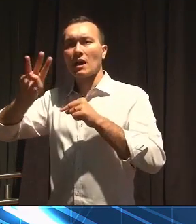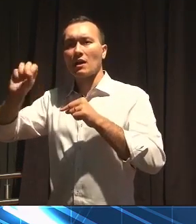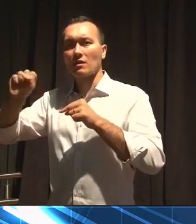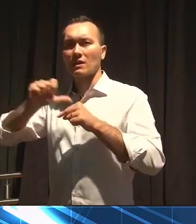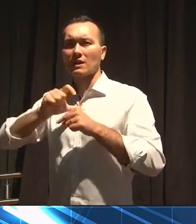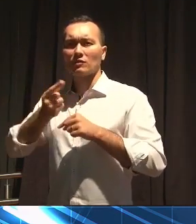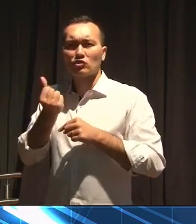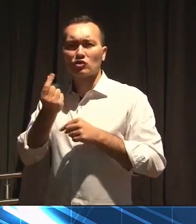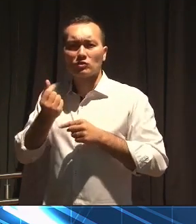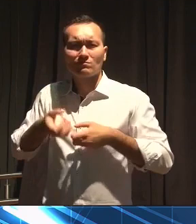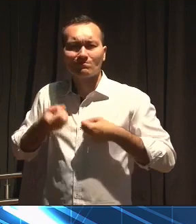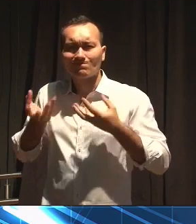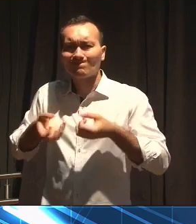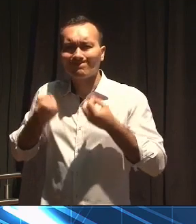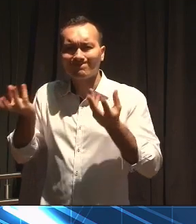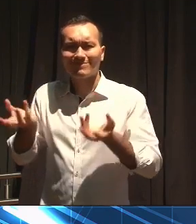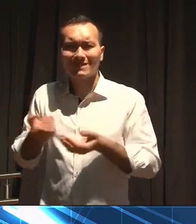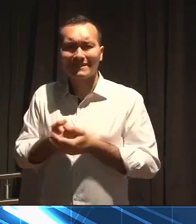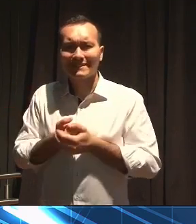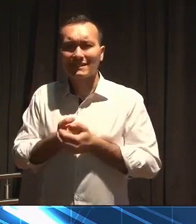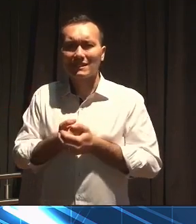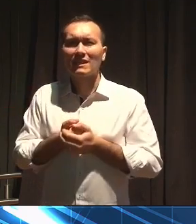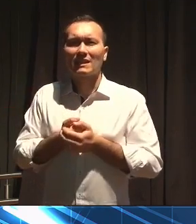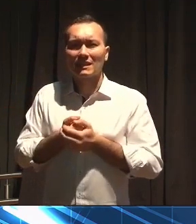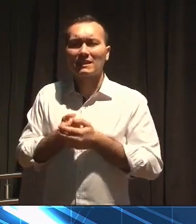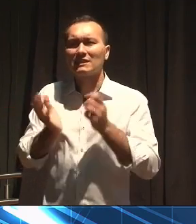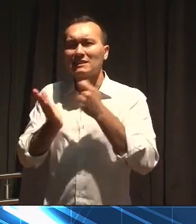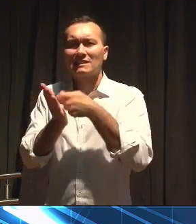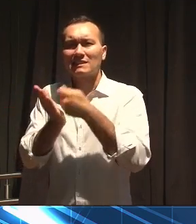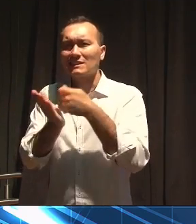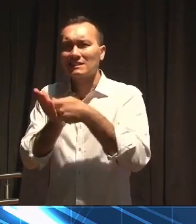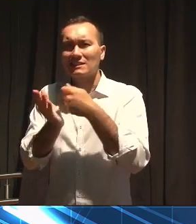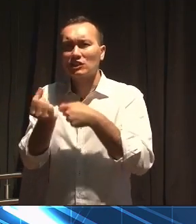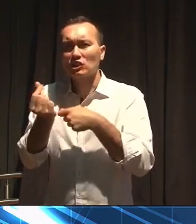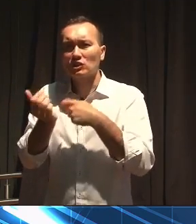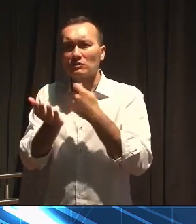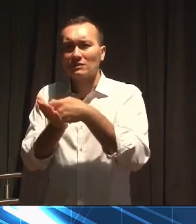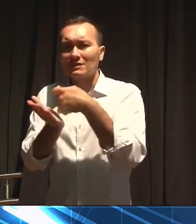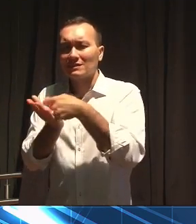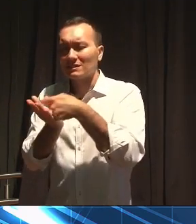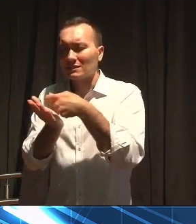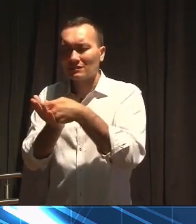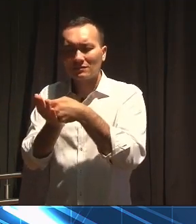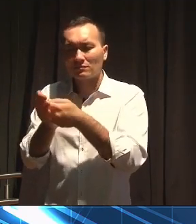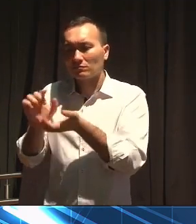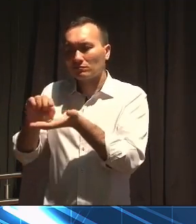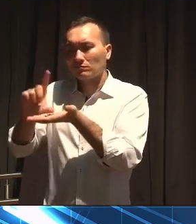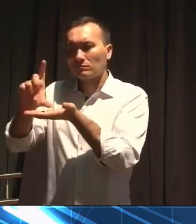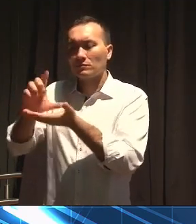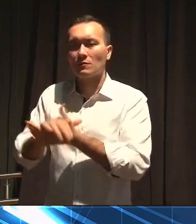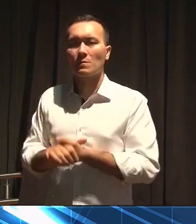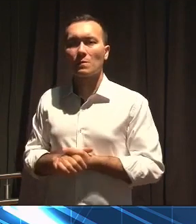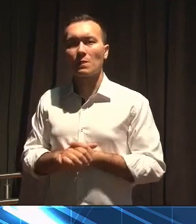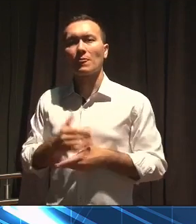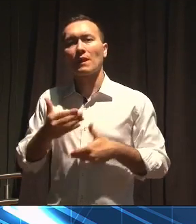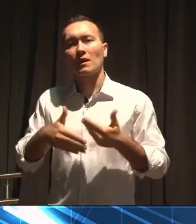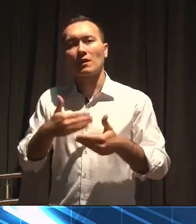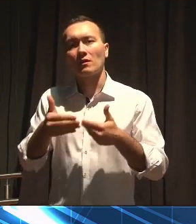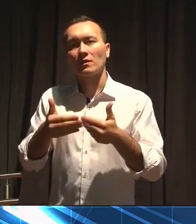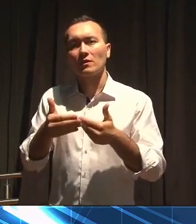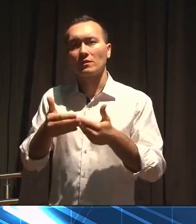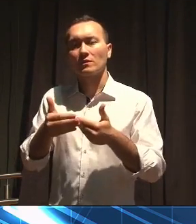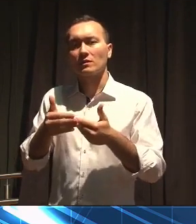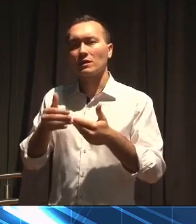disso. Nós já fazíamos a medição disso, mas nós começamos a botar na linha para ver o que estava acontecendo, tá? Então, quando a gente começou a